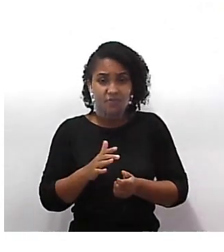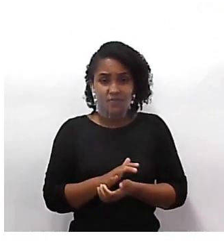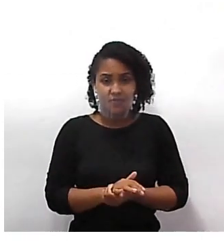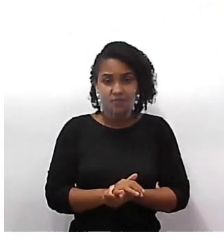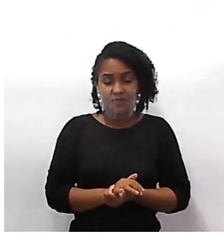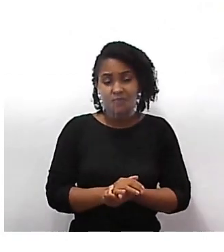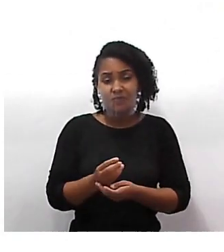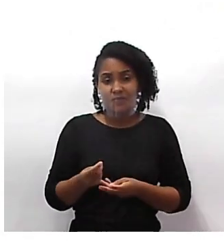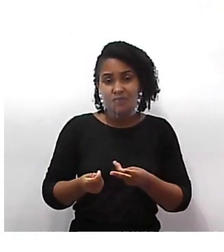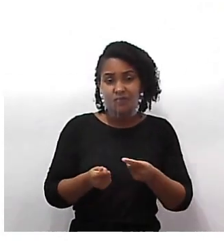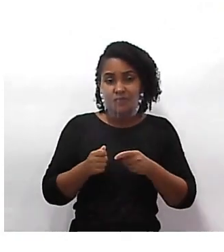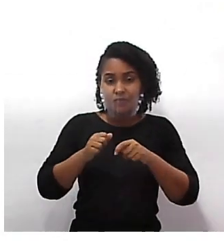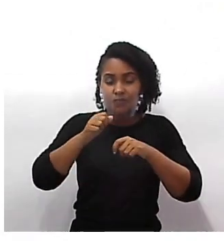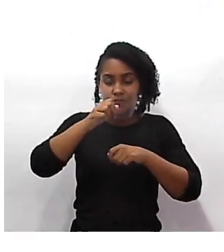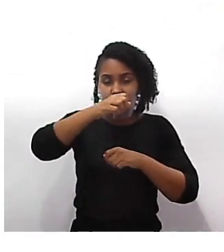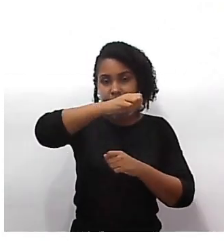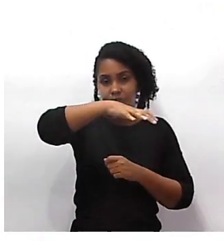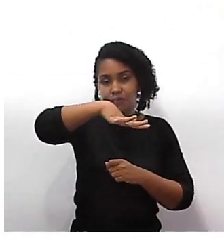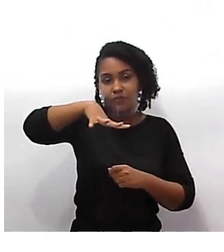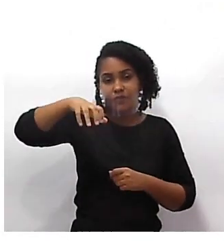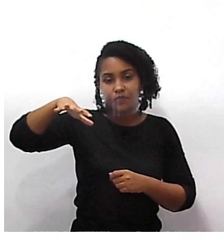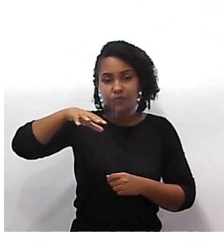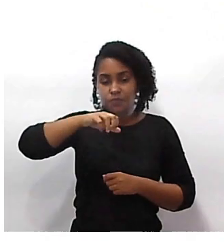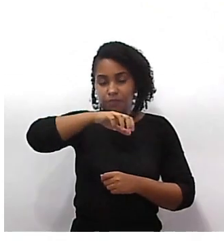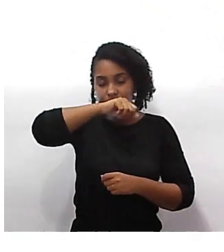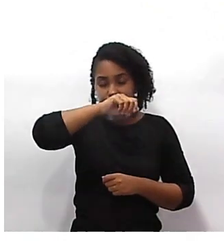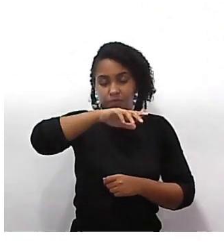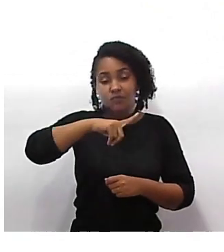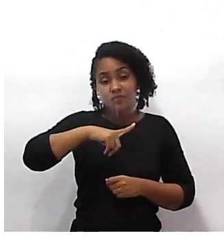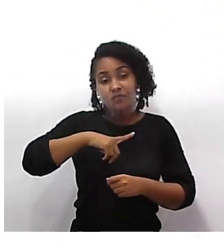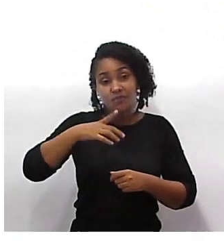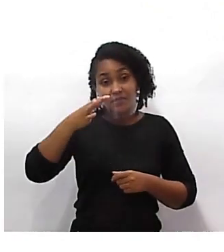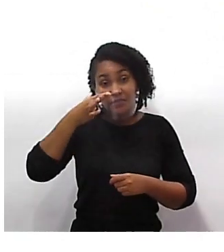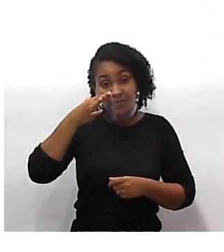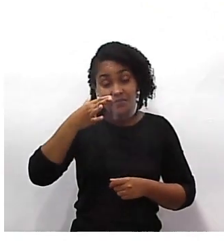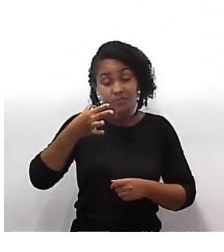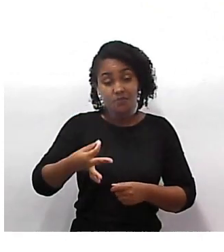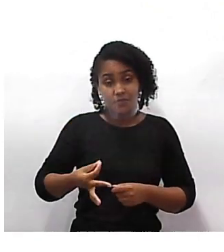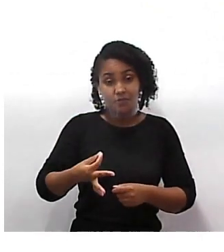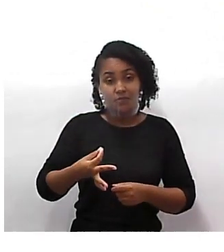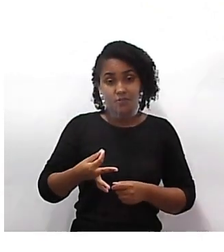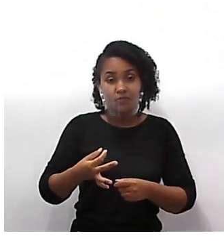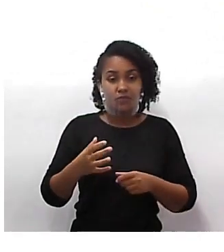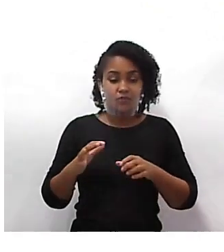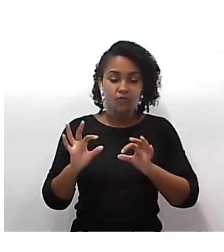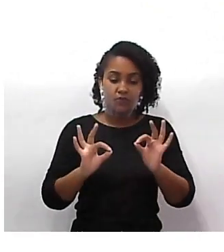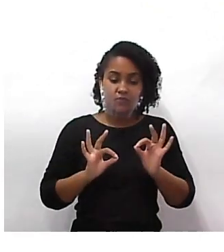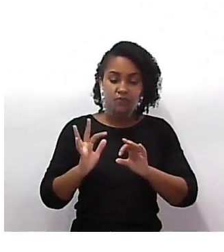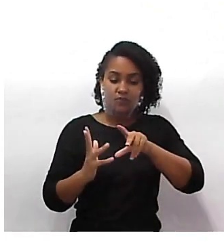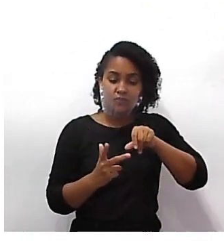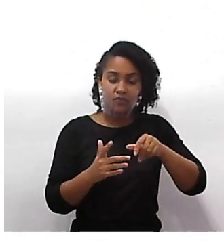de forma aerosóis. Né? Esse é um alerta da Organização Mundial da Saúde.